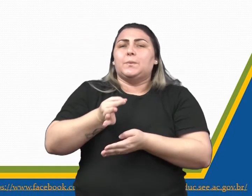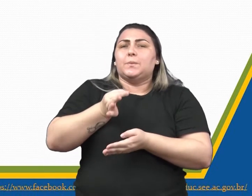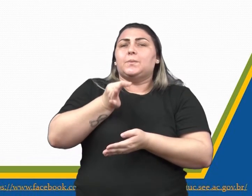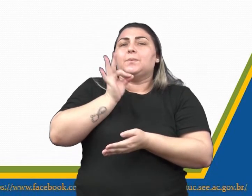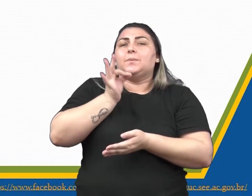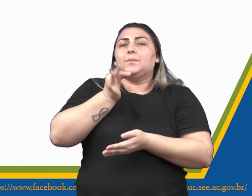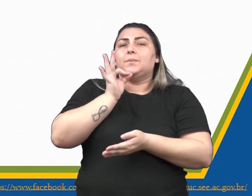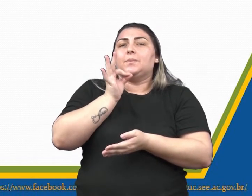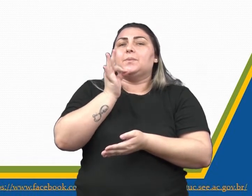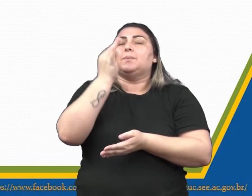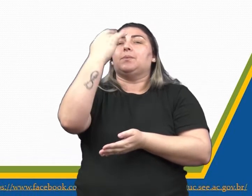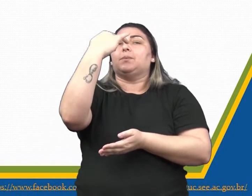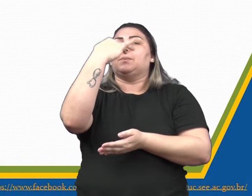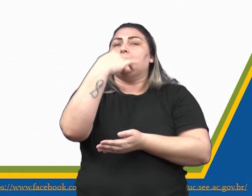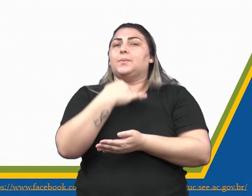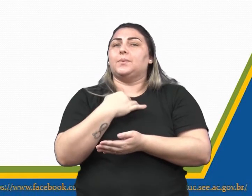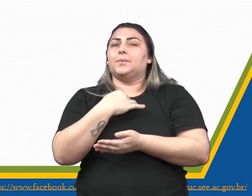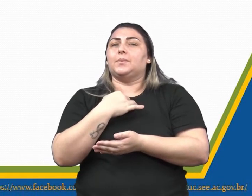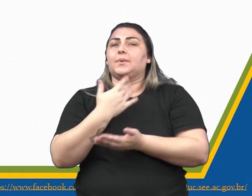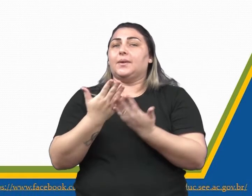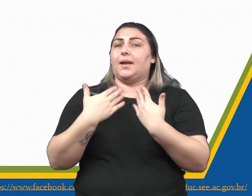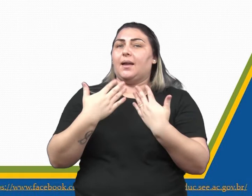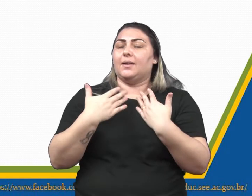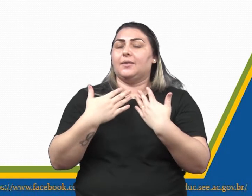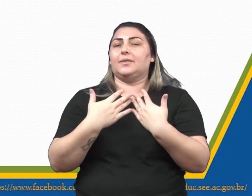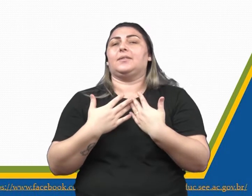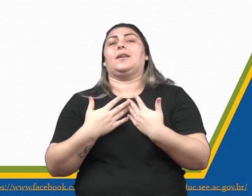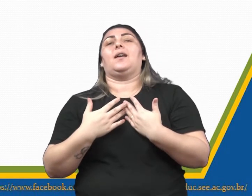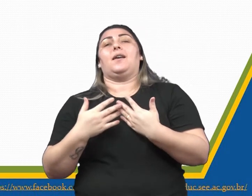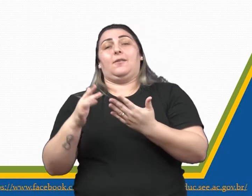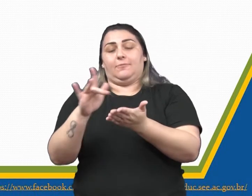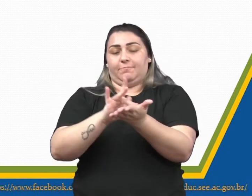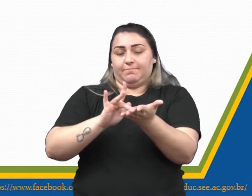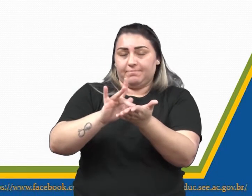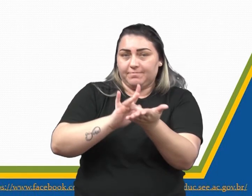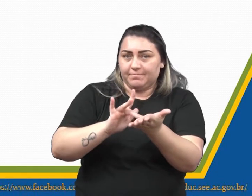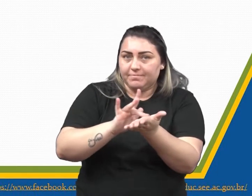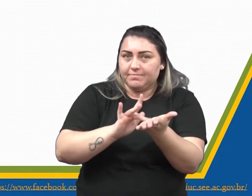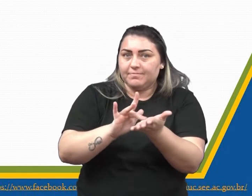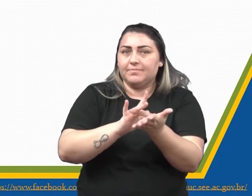boca. Isso constitui-se de um texto eletrônico,